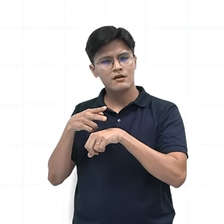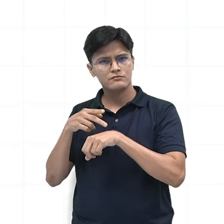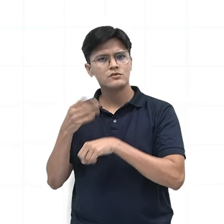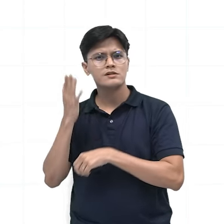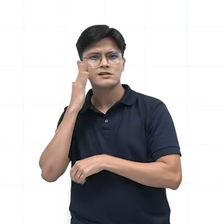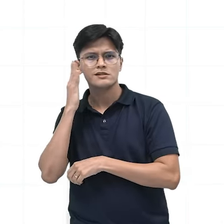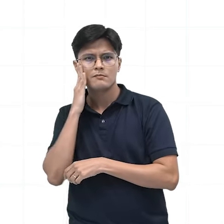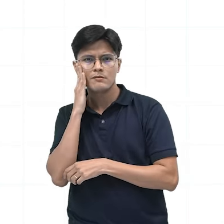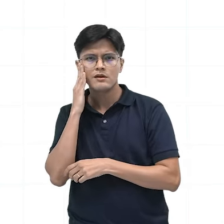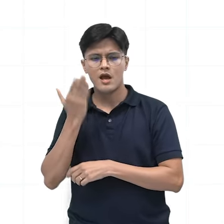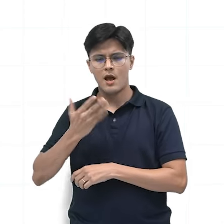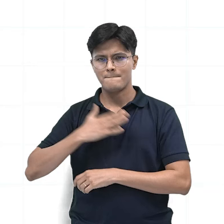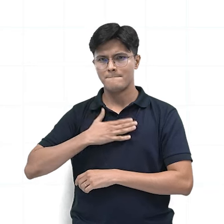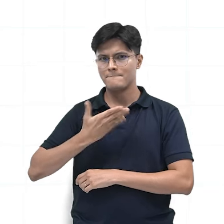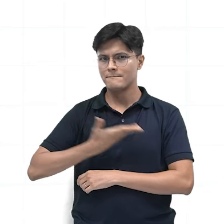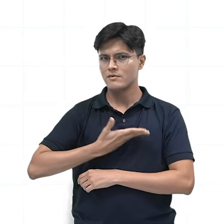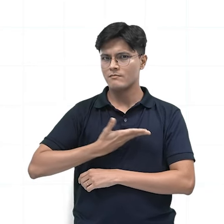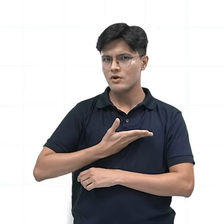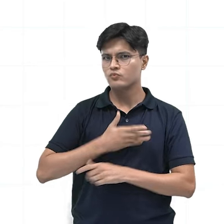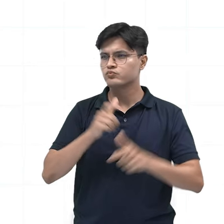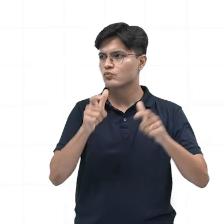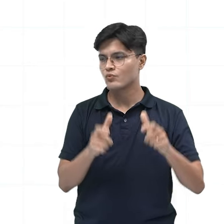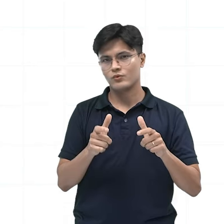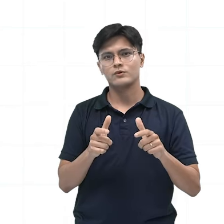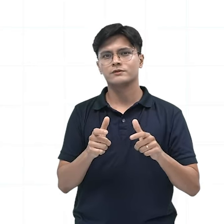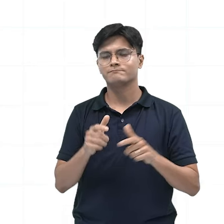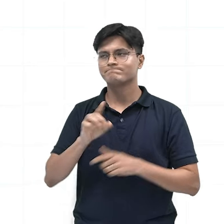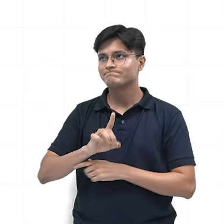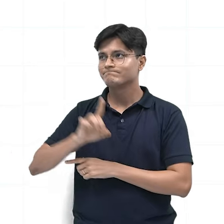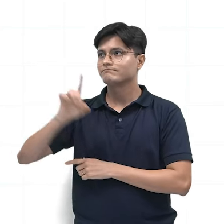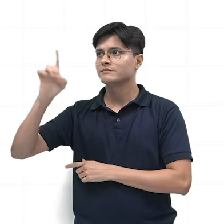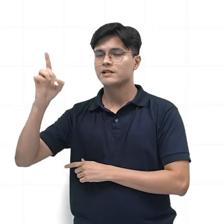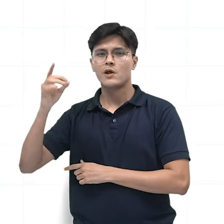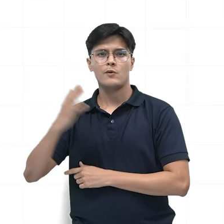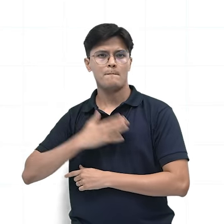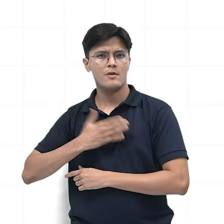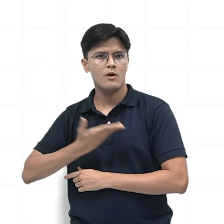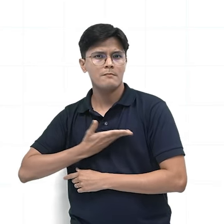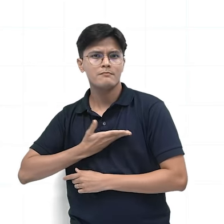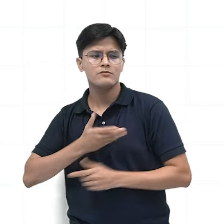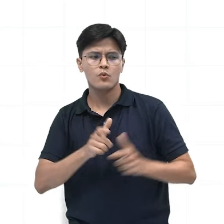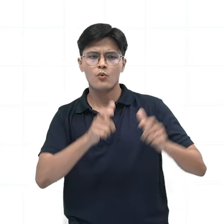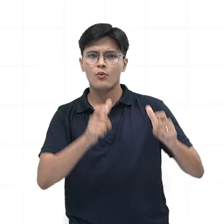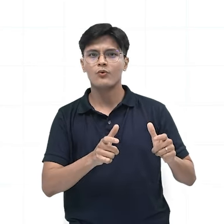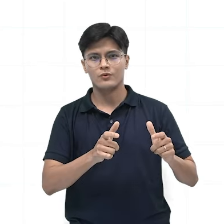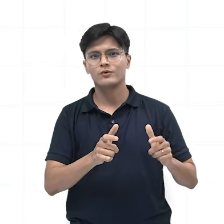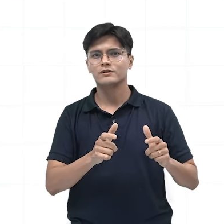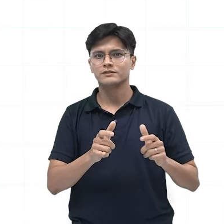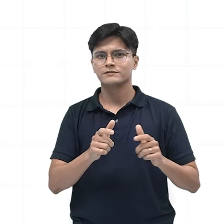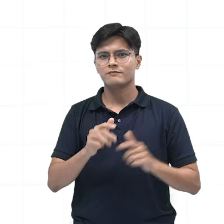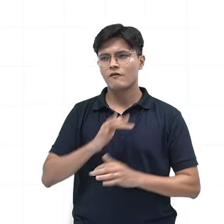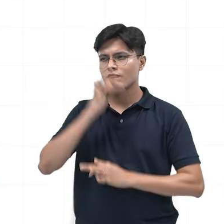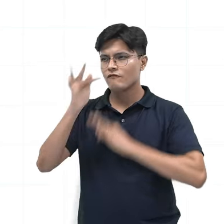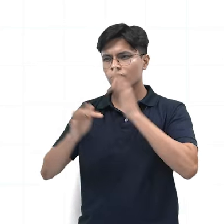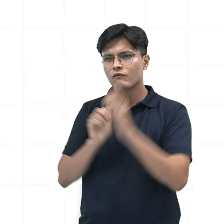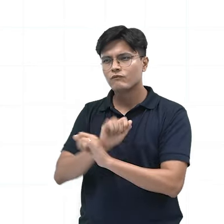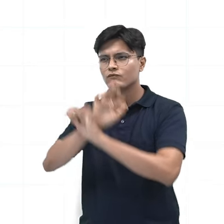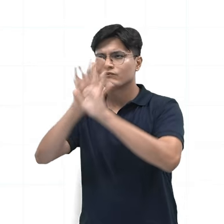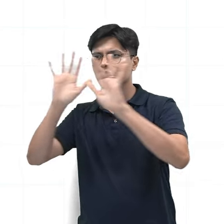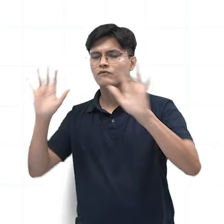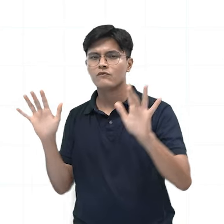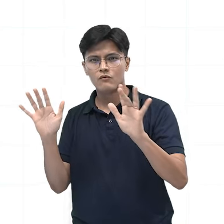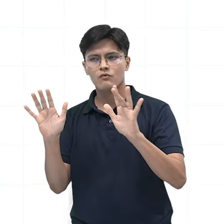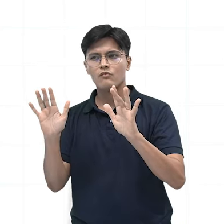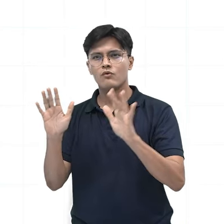meu amigo? Ai, Deus, onde está ele? Ai, flores do